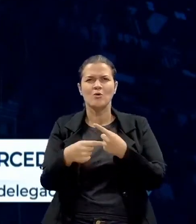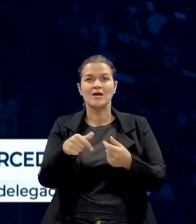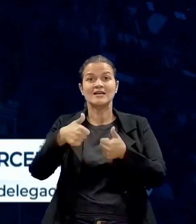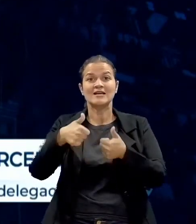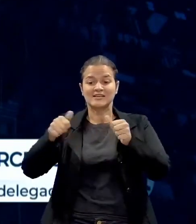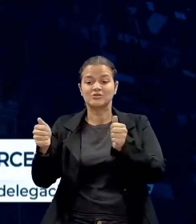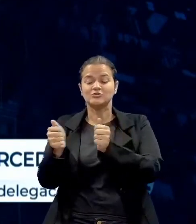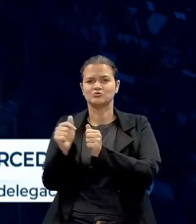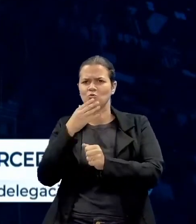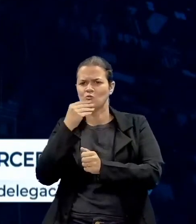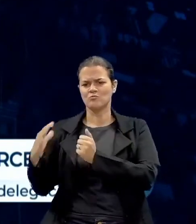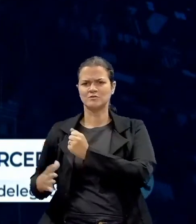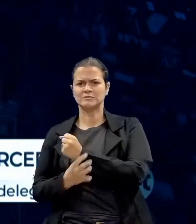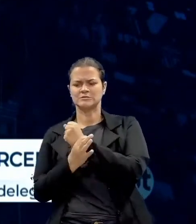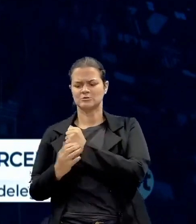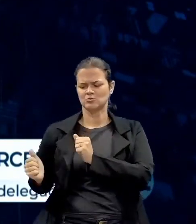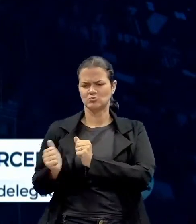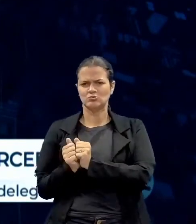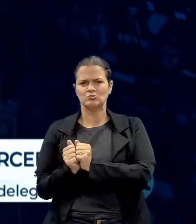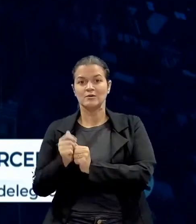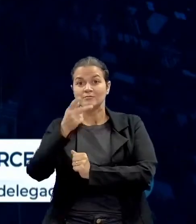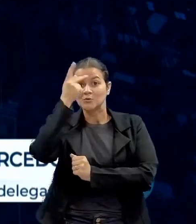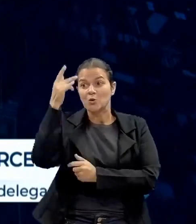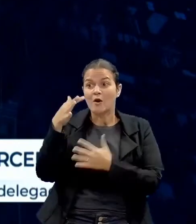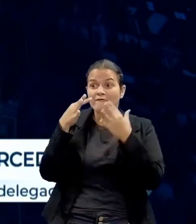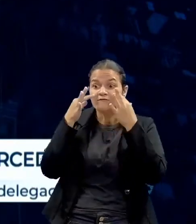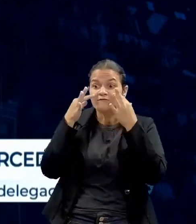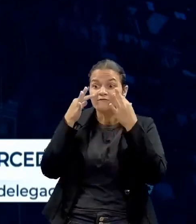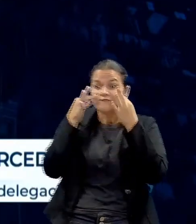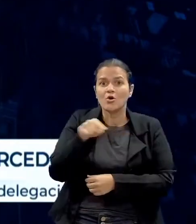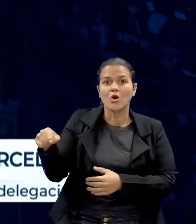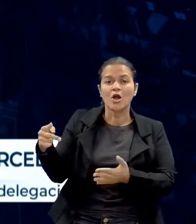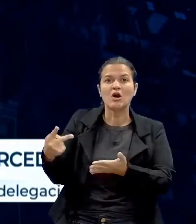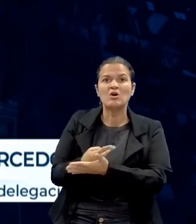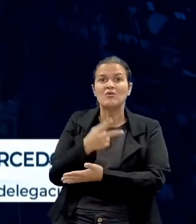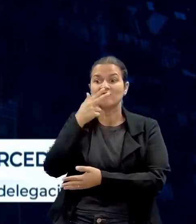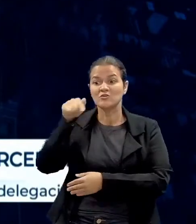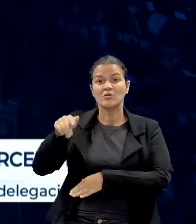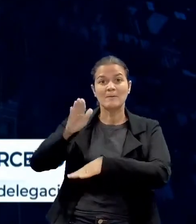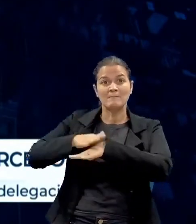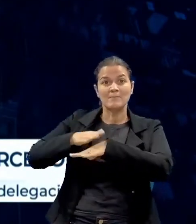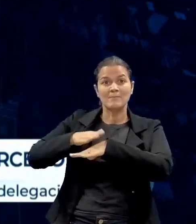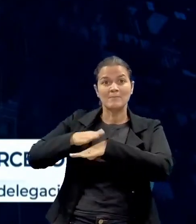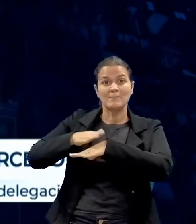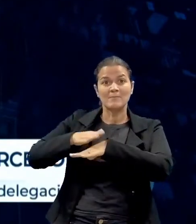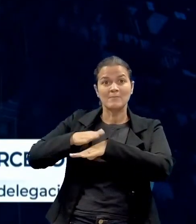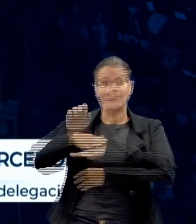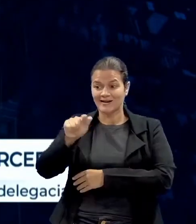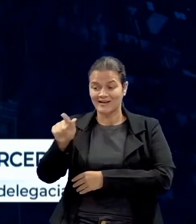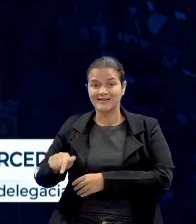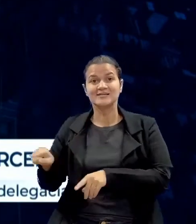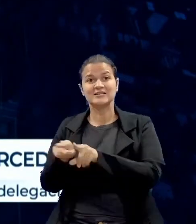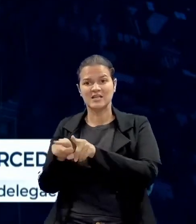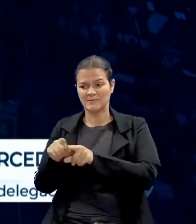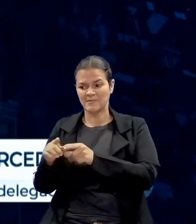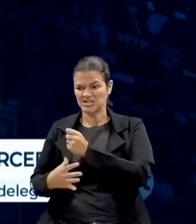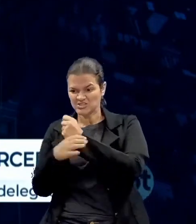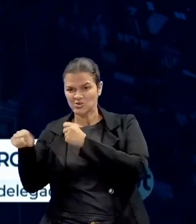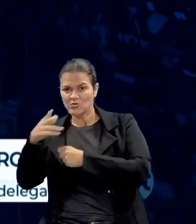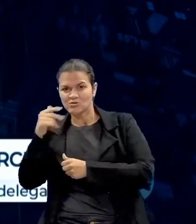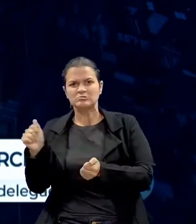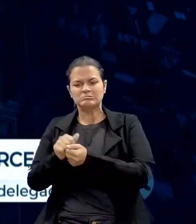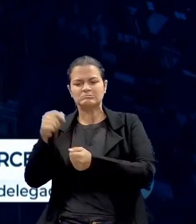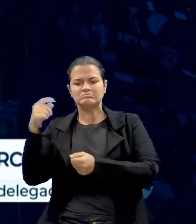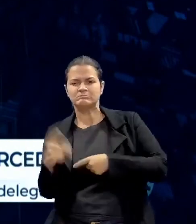de um segurança. Pessoas que presenciaram a confusão disseram que tanto Braz quanto segurança agrediram o rapaz.